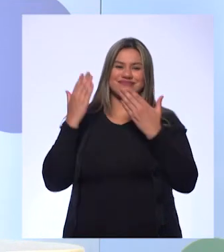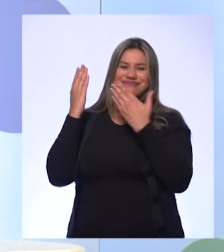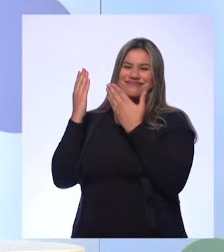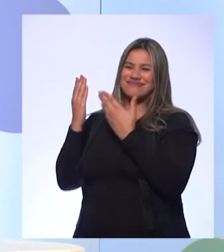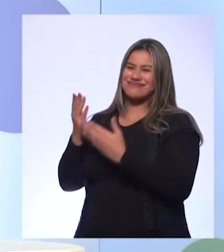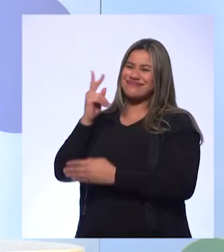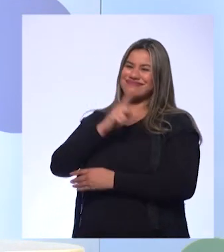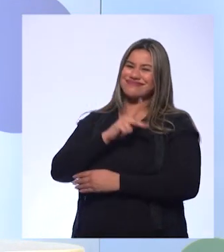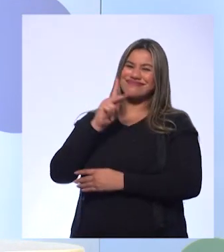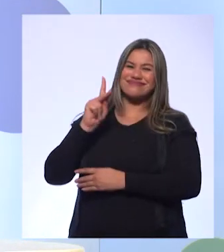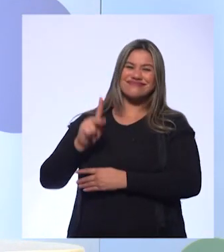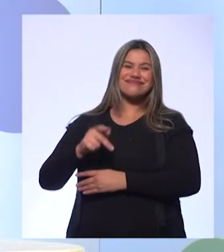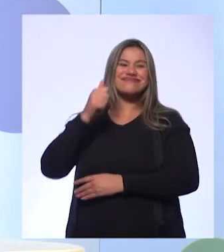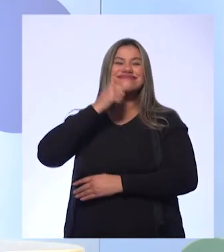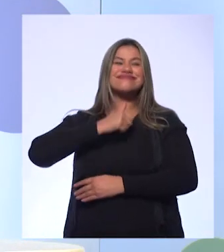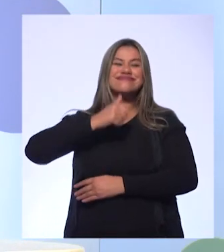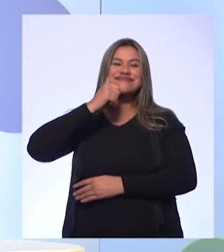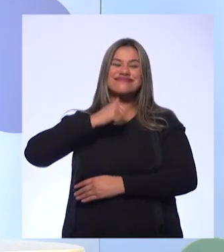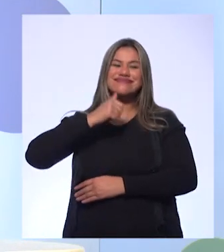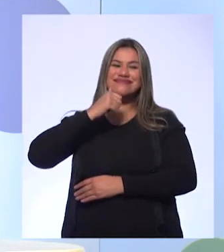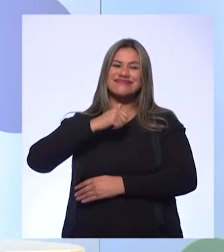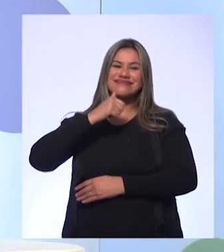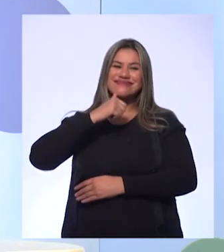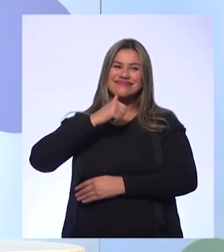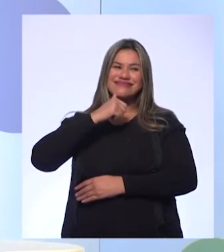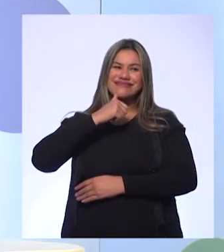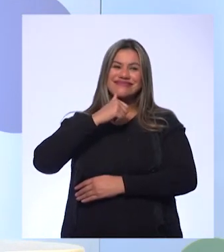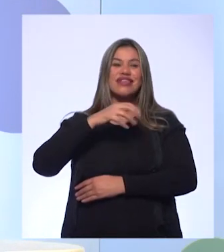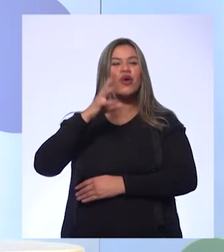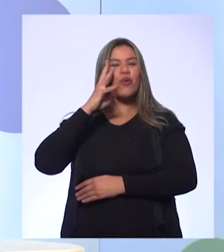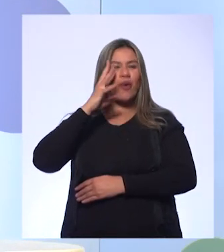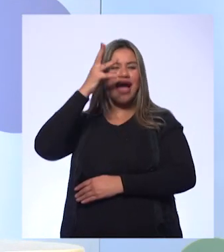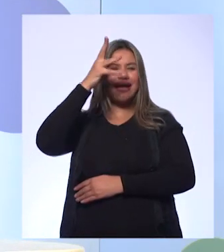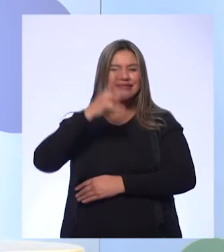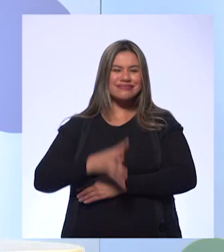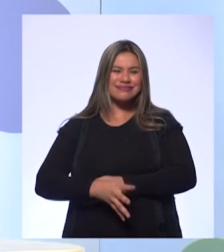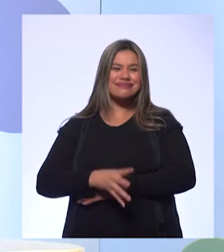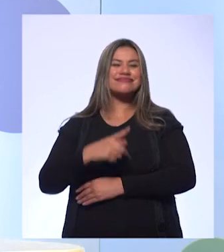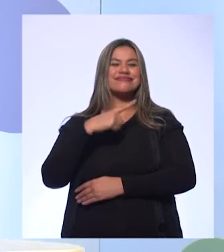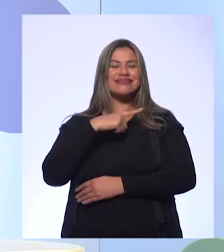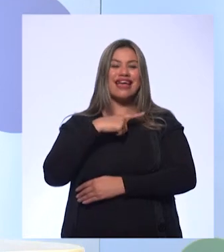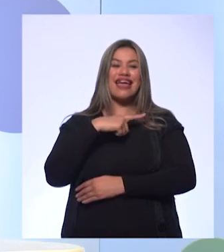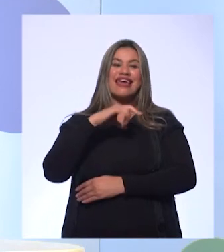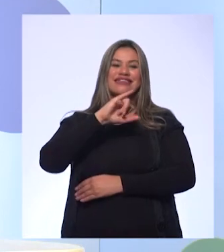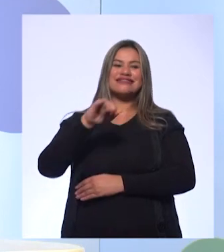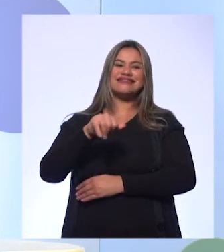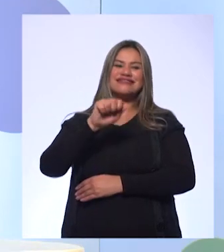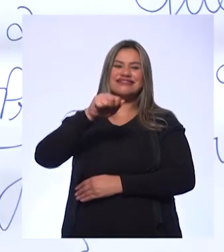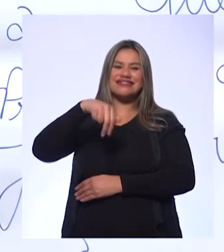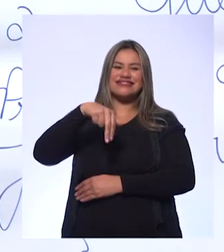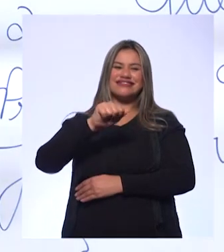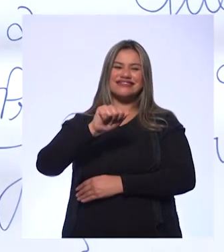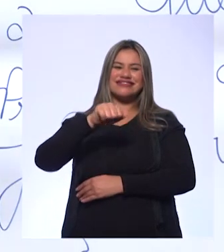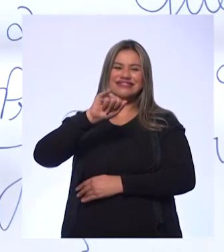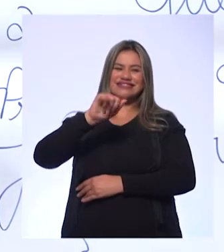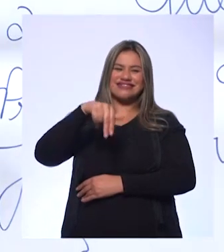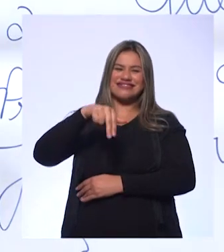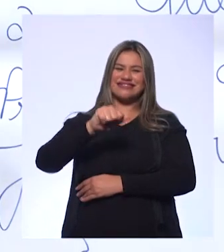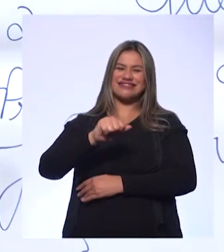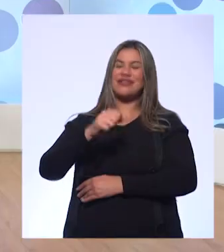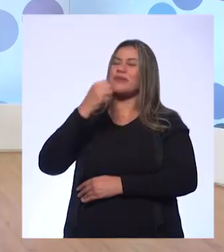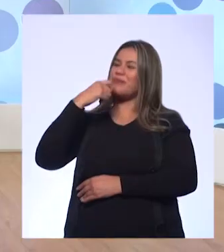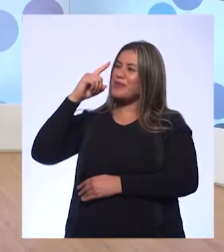de hoje vocês terão a companhia de todas as quartas-feiras da professora Janaína Jardim